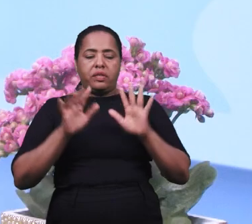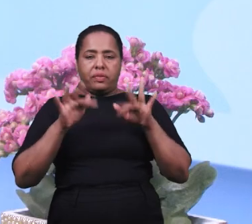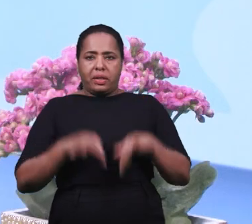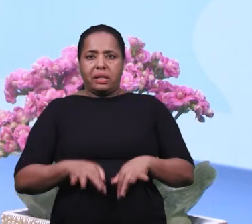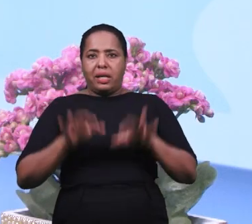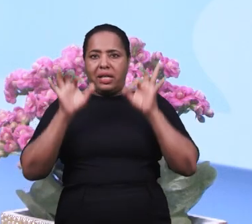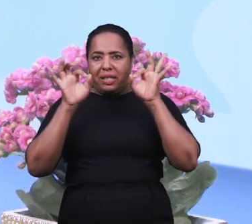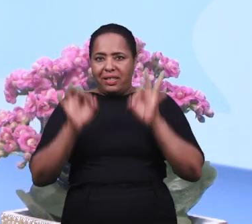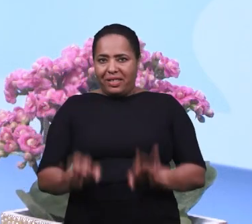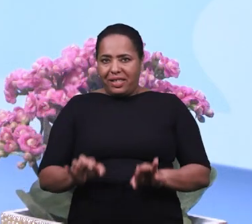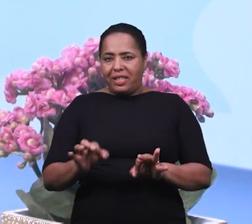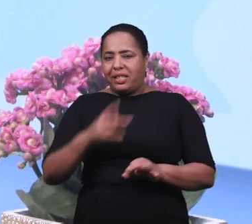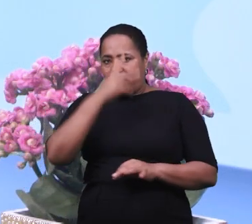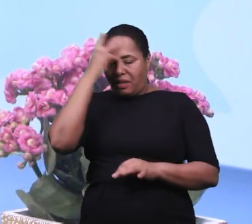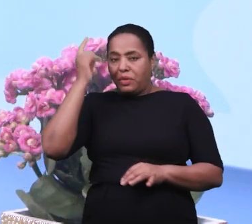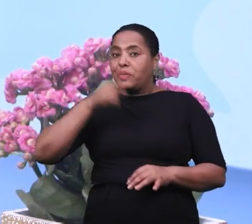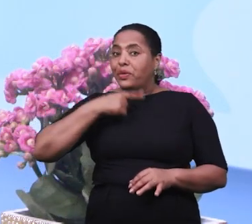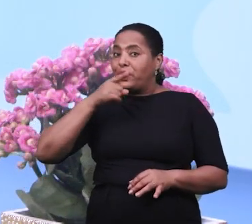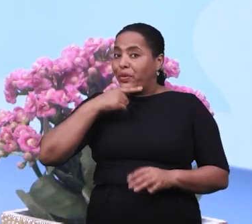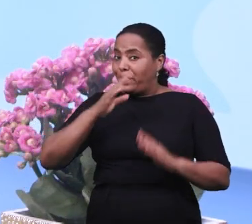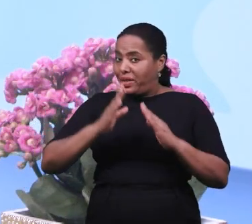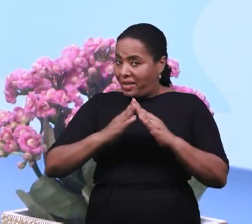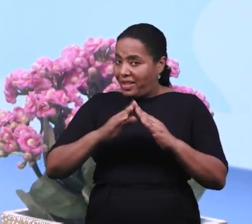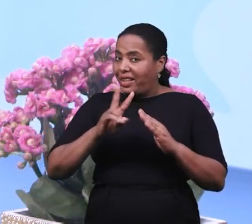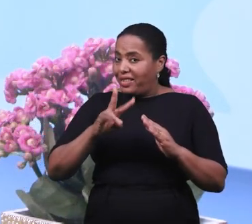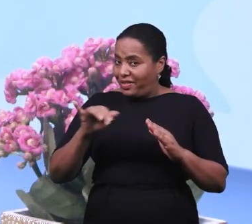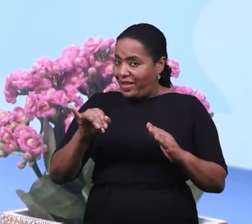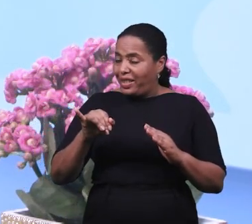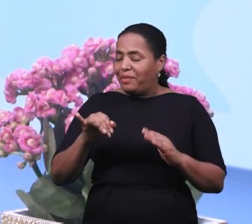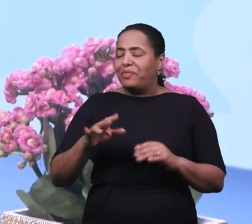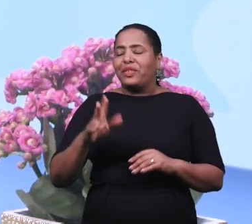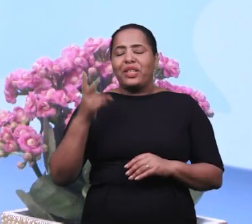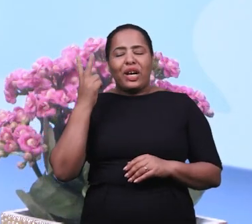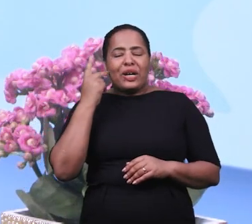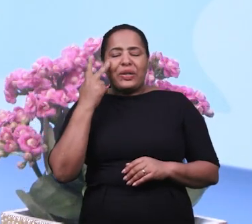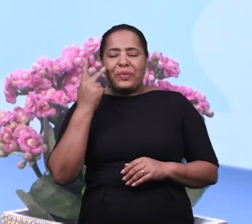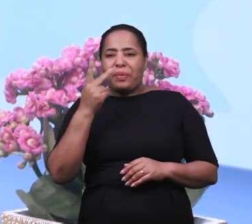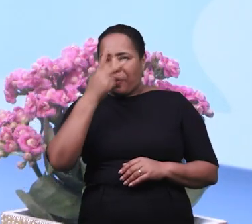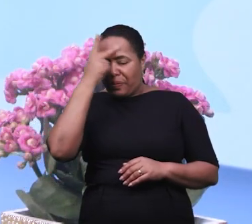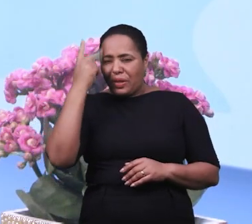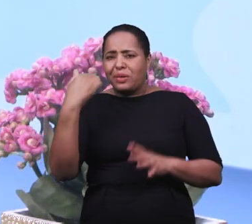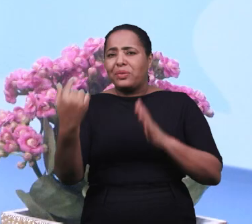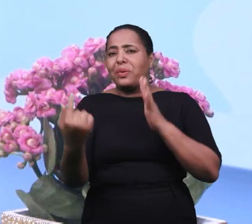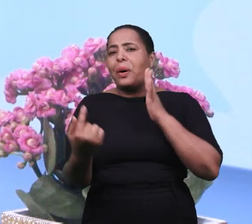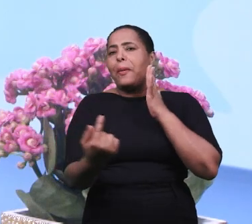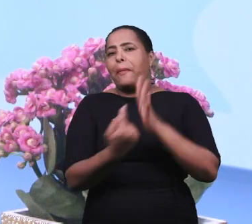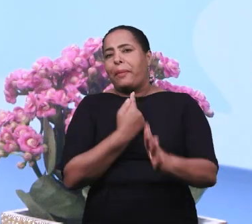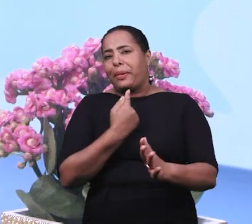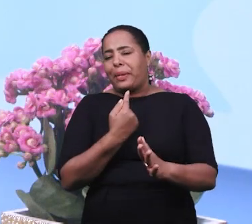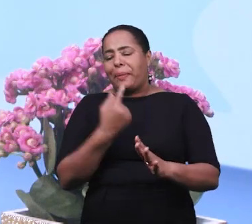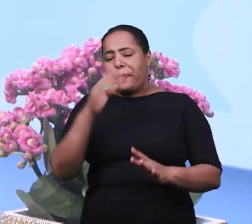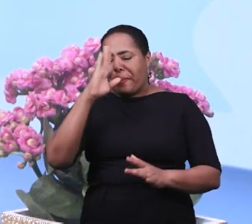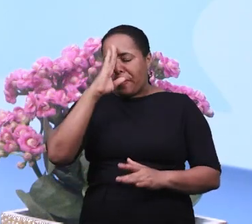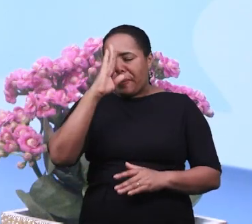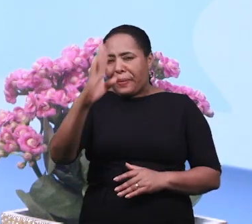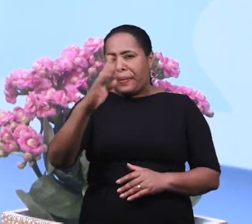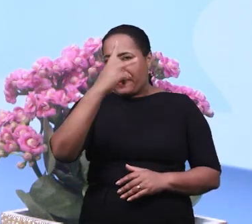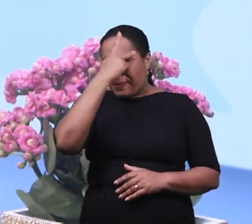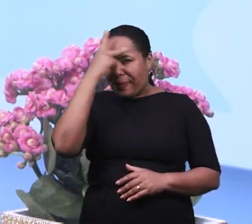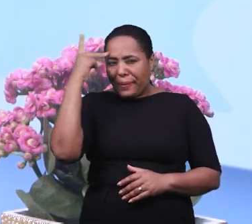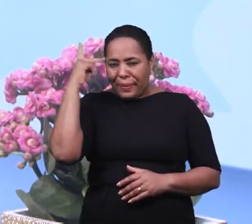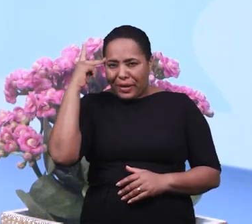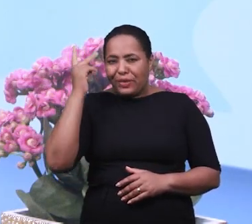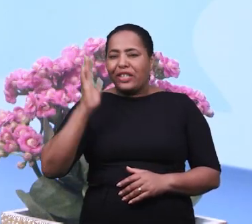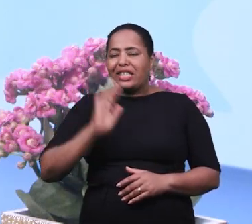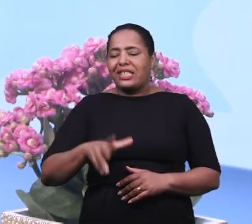tenho certeza que alguém vai ter essa dúvida em casa, porque assim, é muito comum alguém me fazer essa pergunta, principalmente a pessoa quando ela já